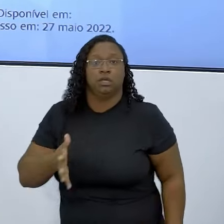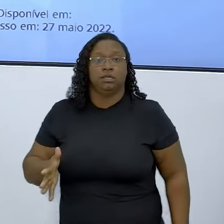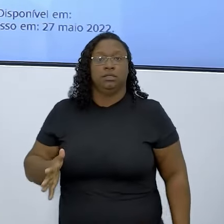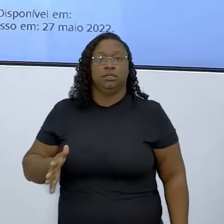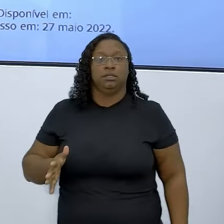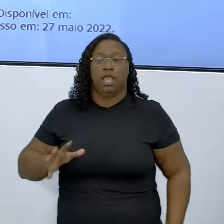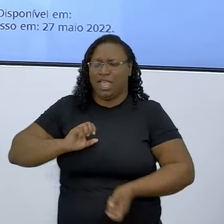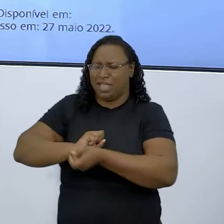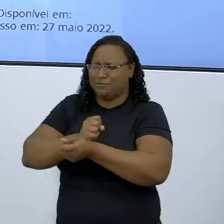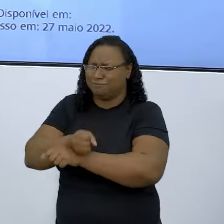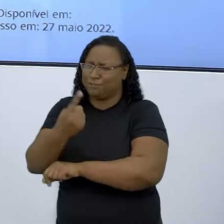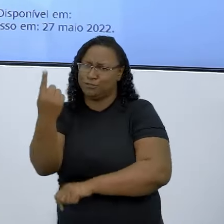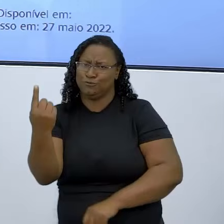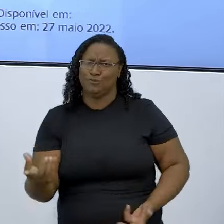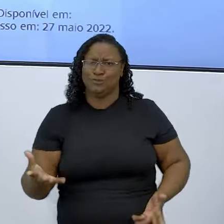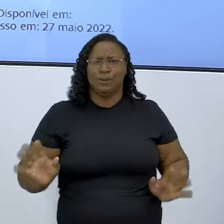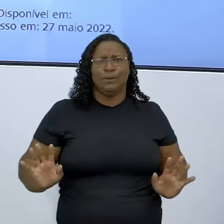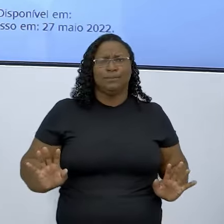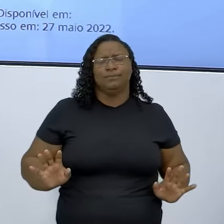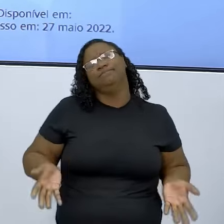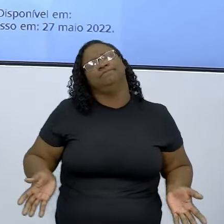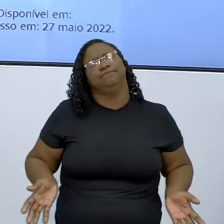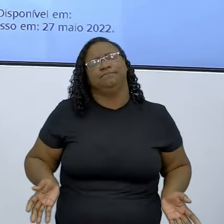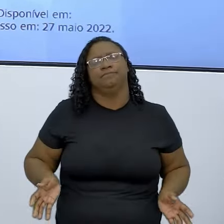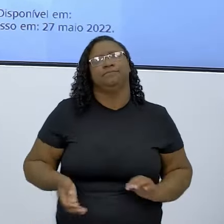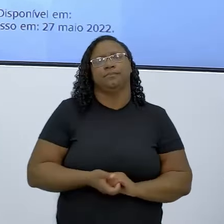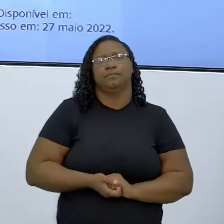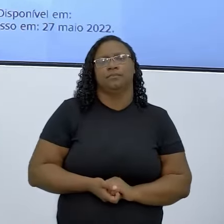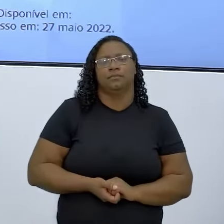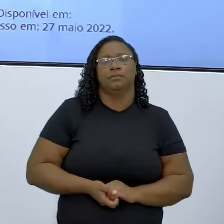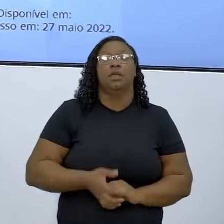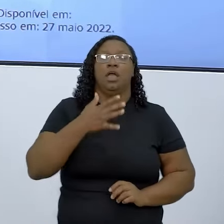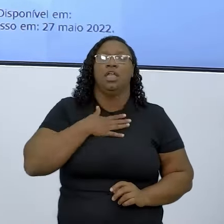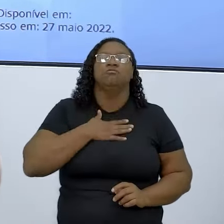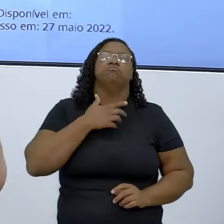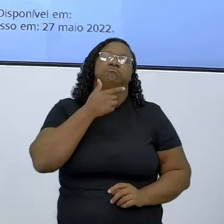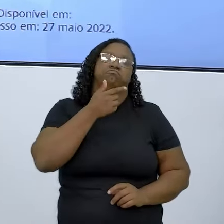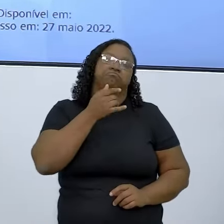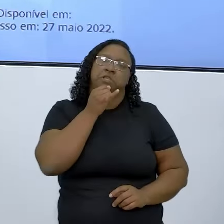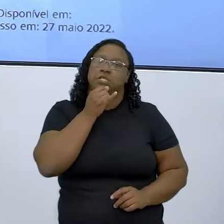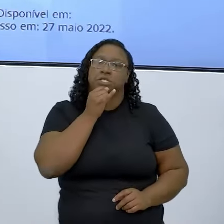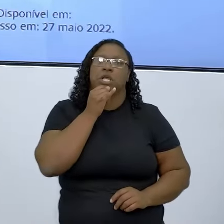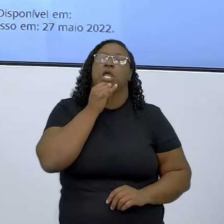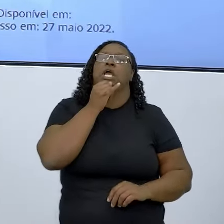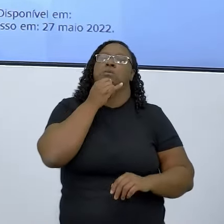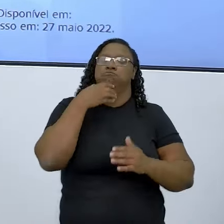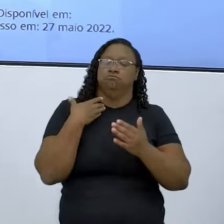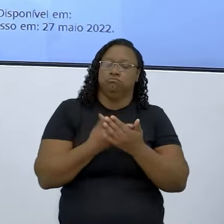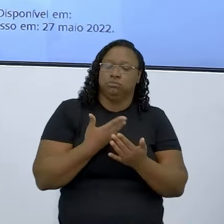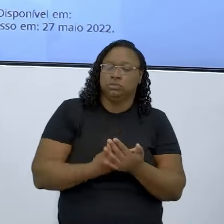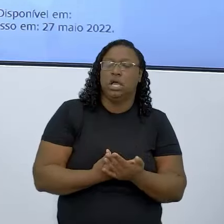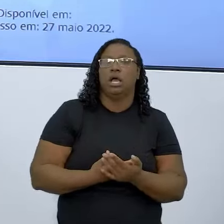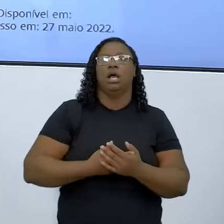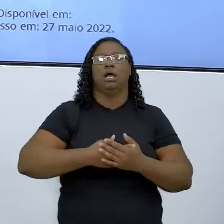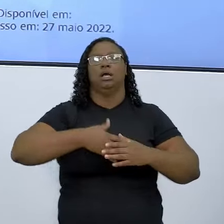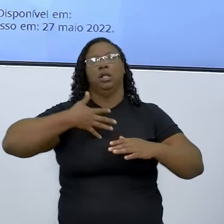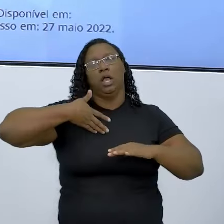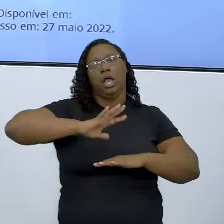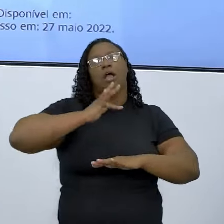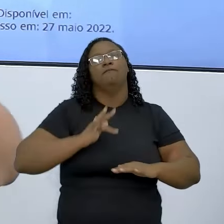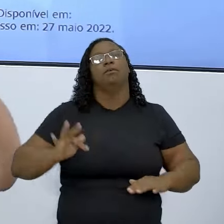é que o esforço individual não tenha seus méritos. Realmente, se eu não tivesse estudado, ido pra faculdade, prestado concurso, ficado sem